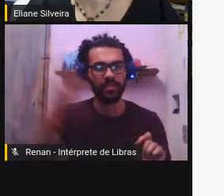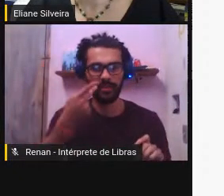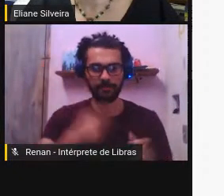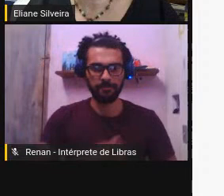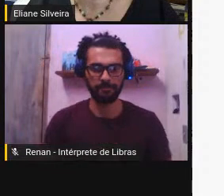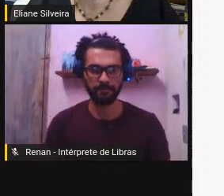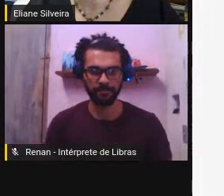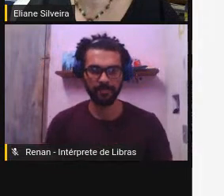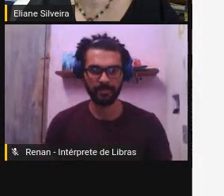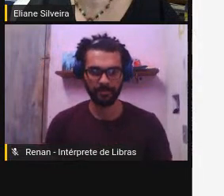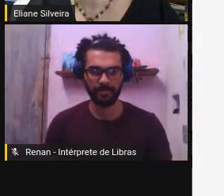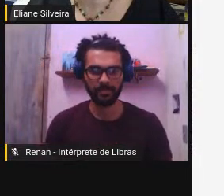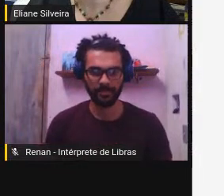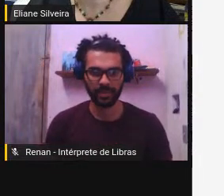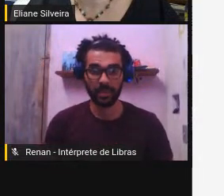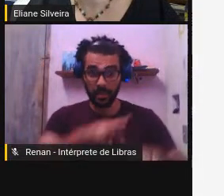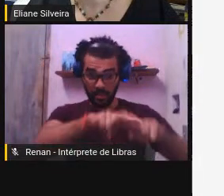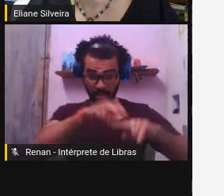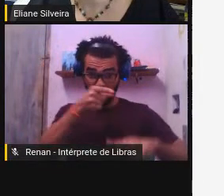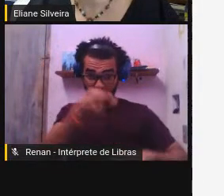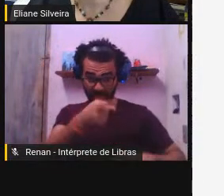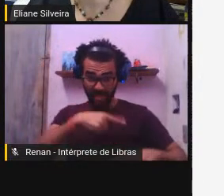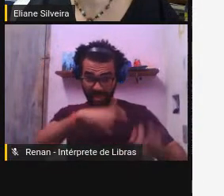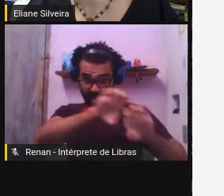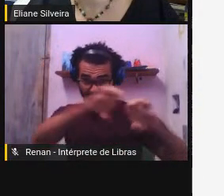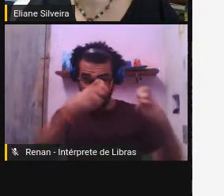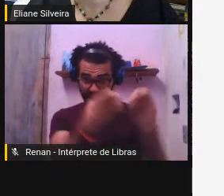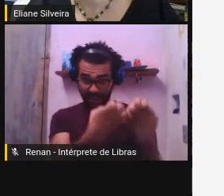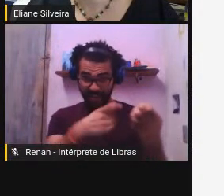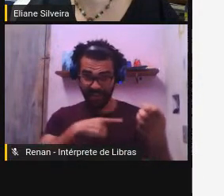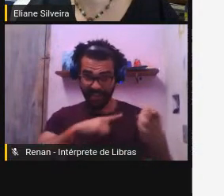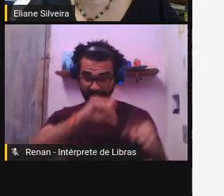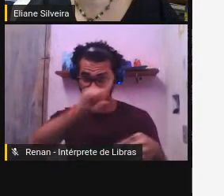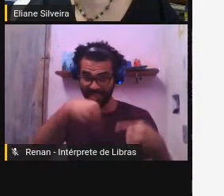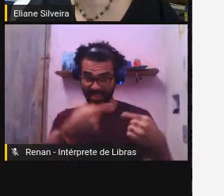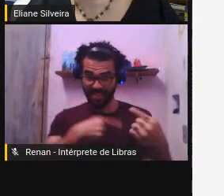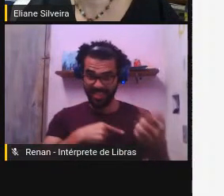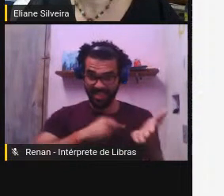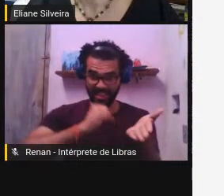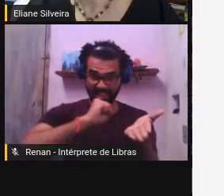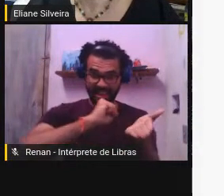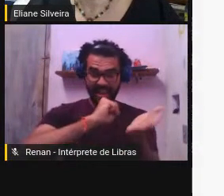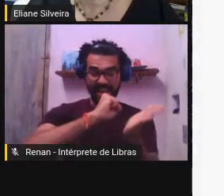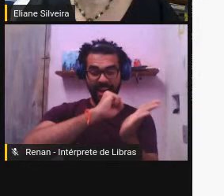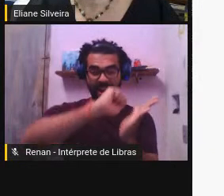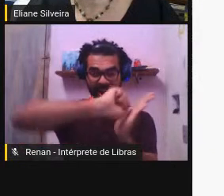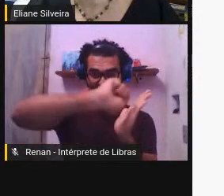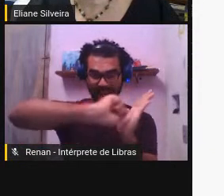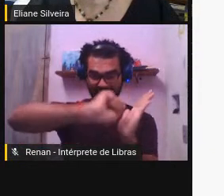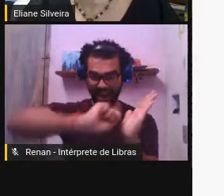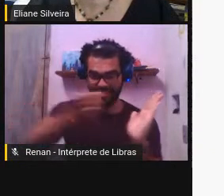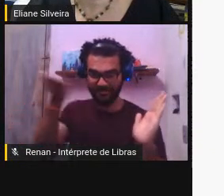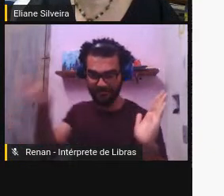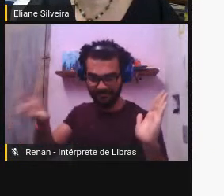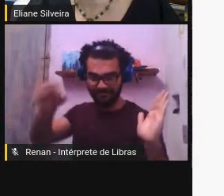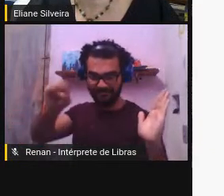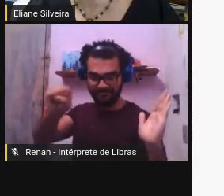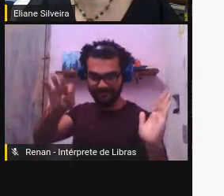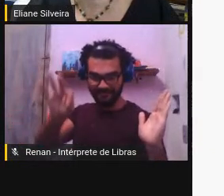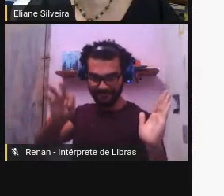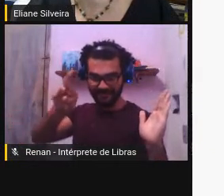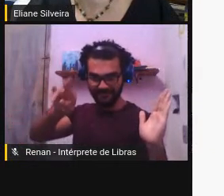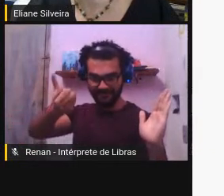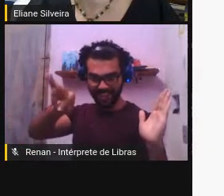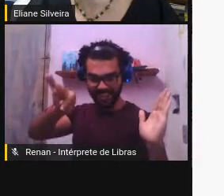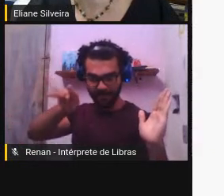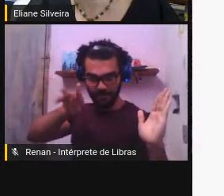é para esse caso eventual que, em sequência, é uma carta do professor Stryber, que eu tenho que foi para mim